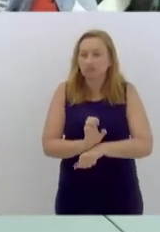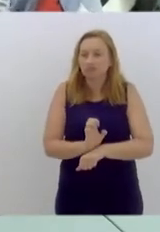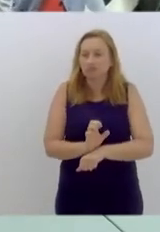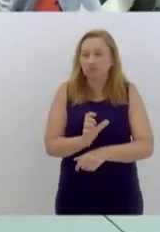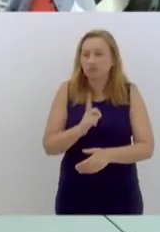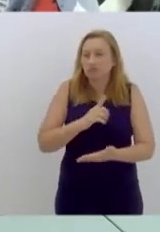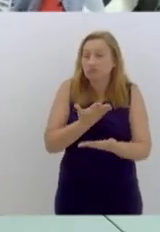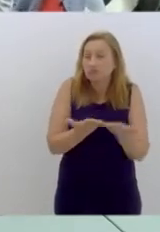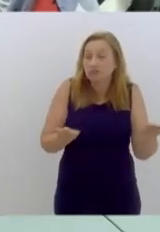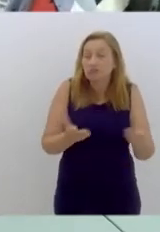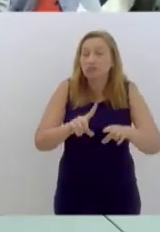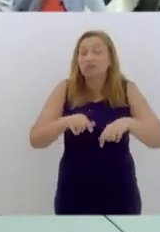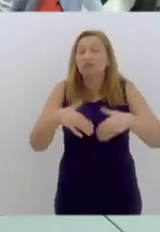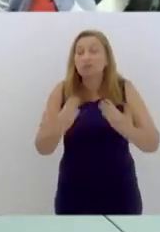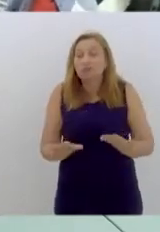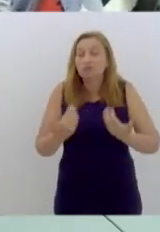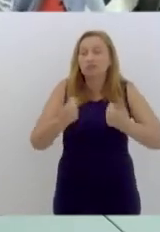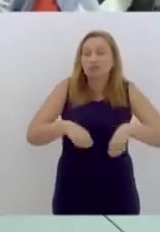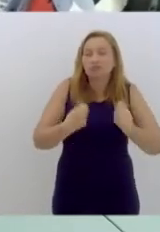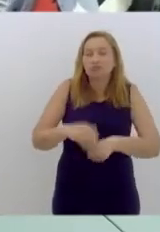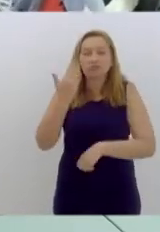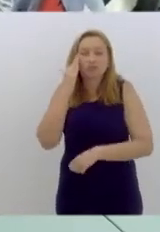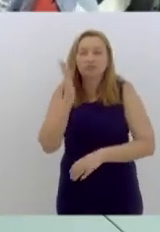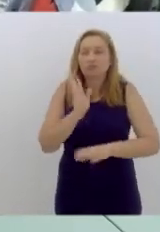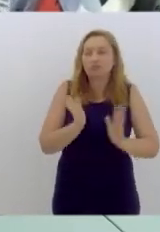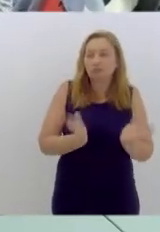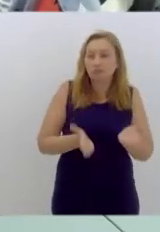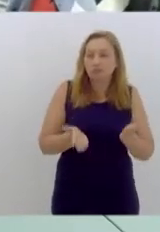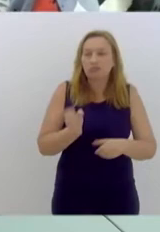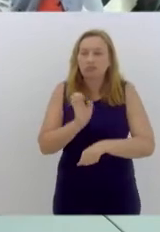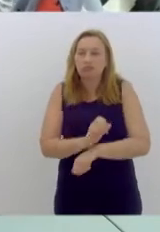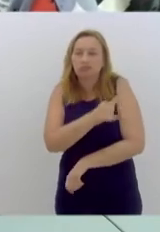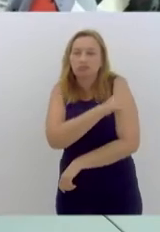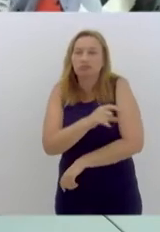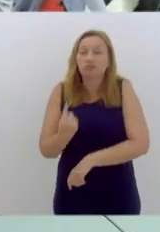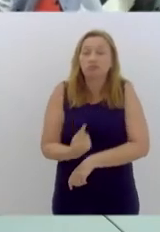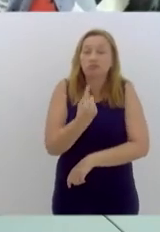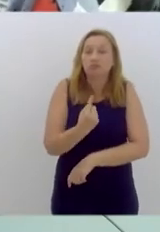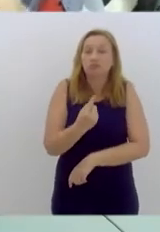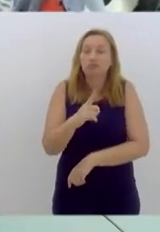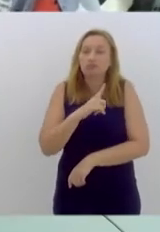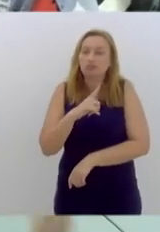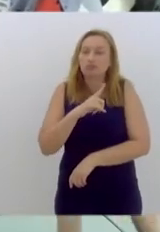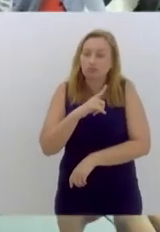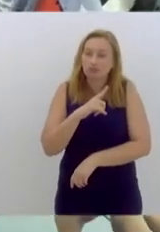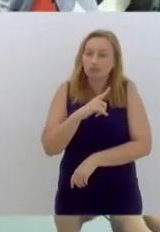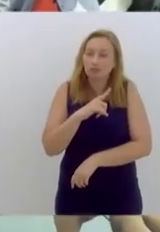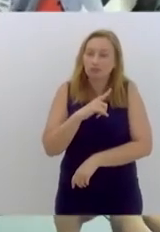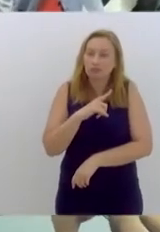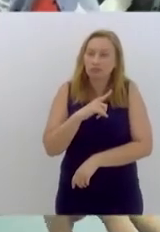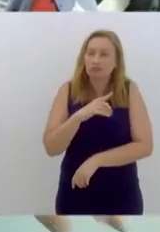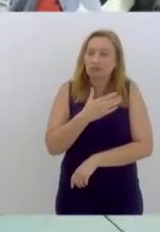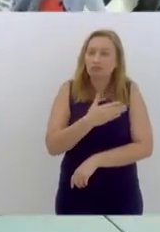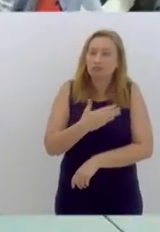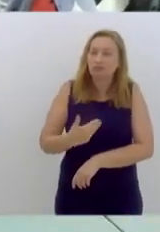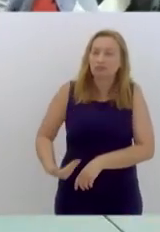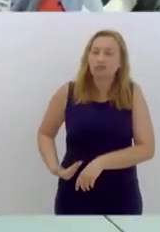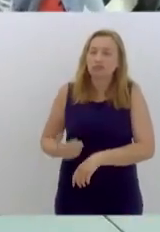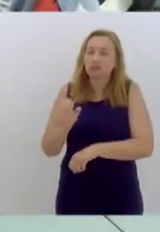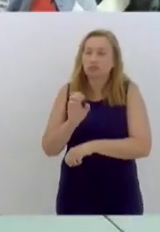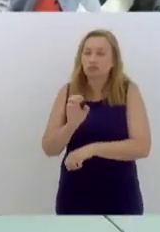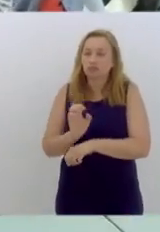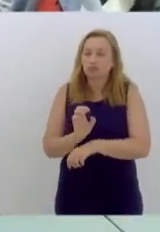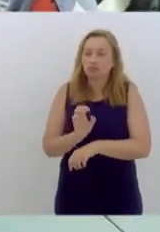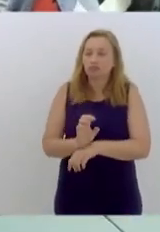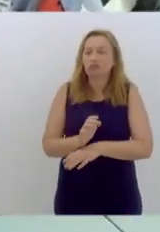perdendo. Então, a gente precisa entender que hoje, no Estado do Rio, é o único que tem, por parte do governo estadual, uma